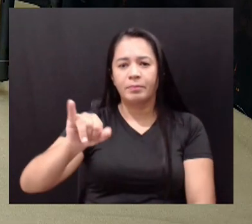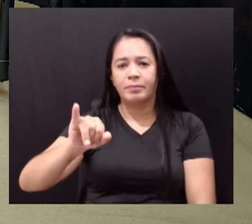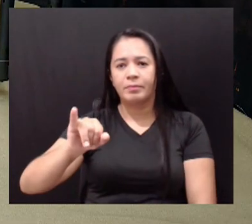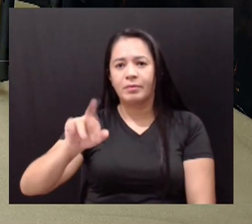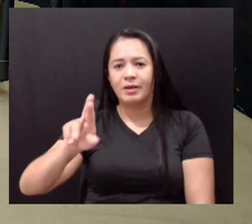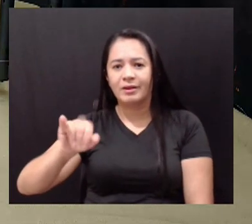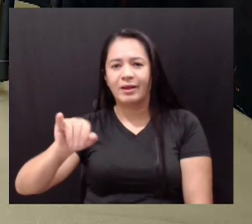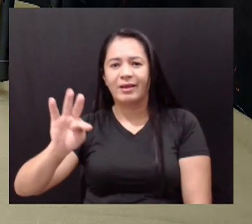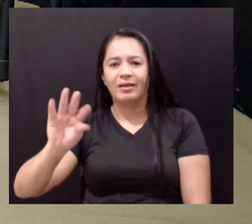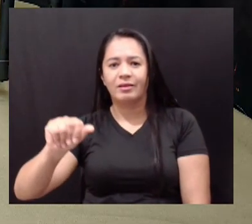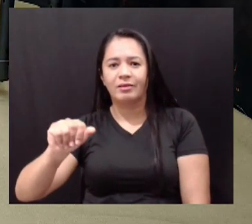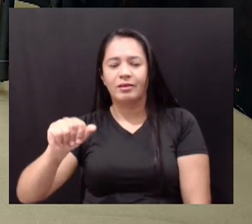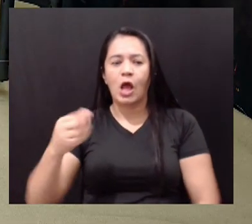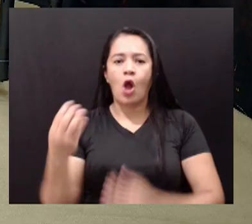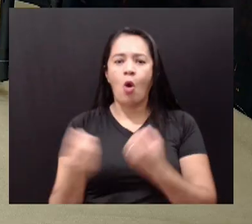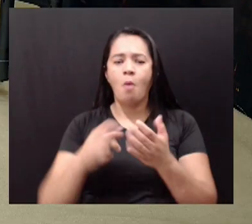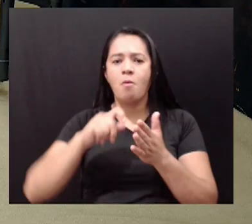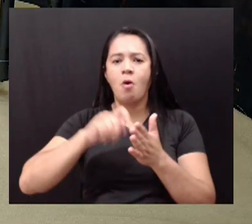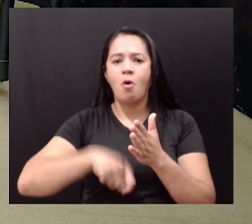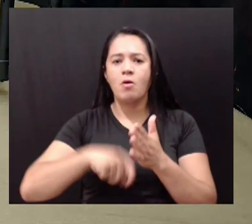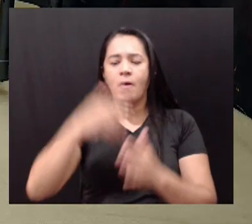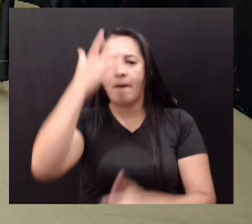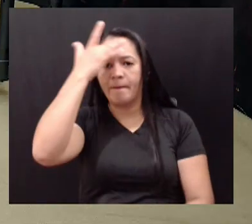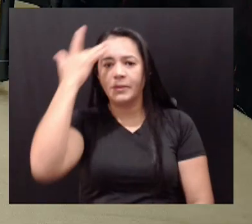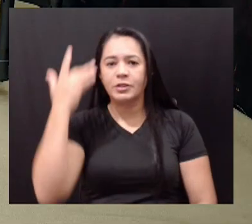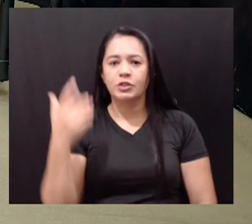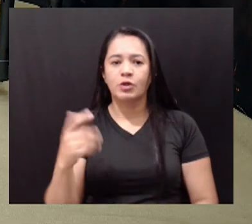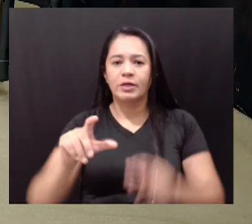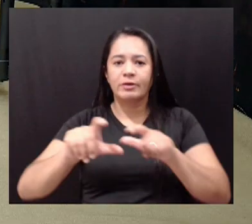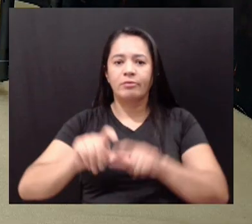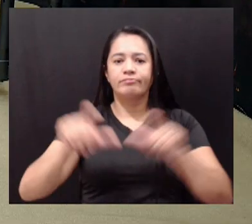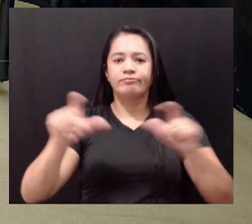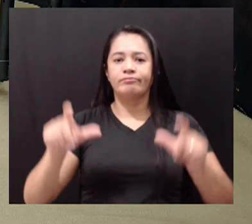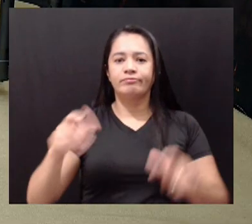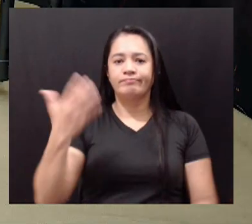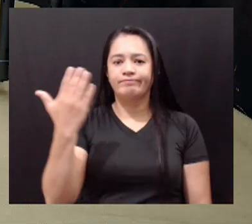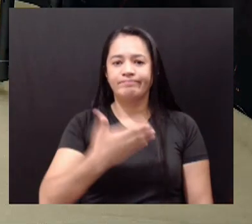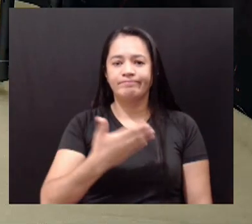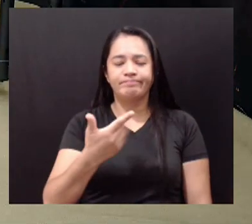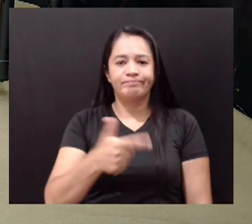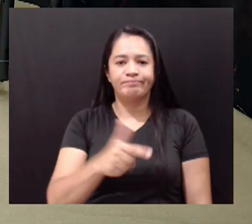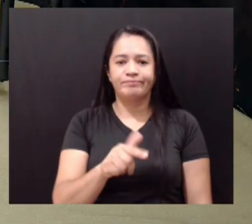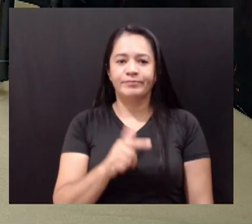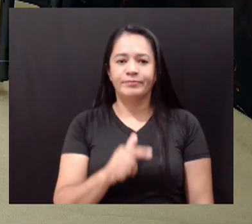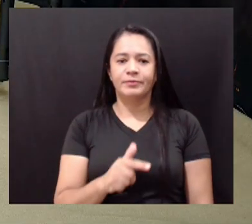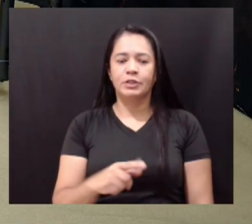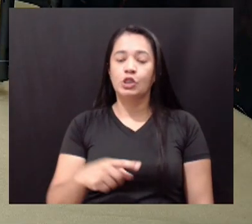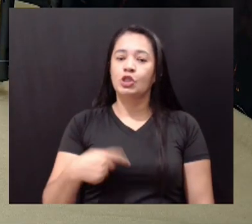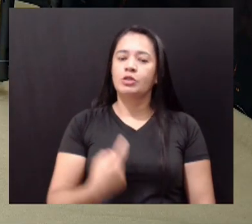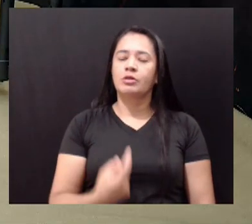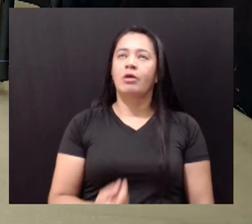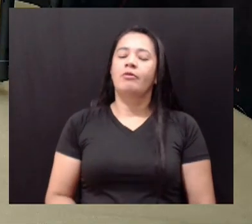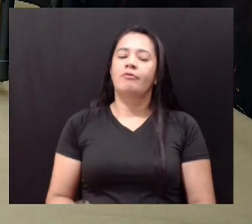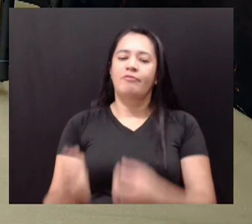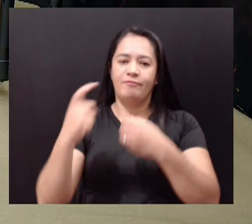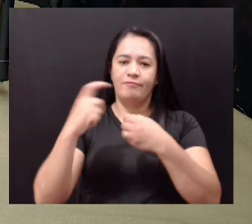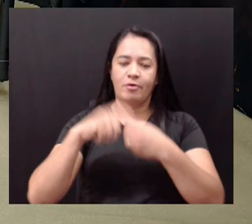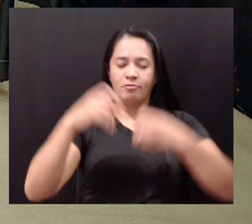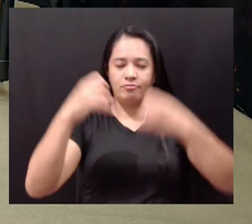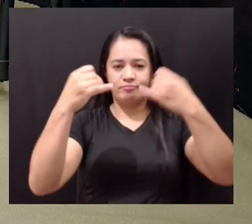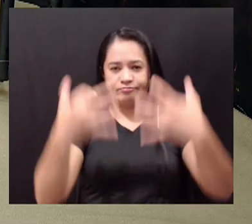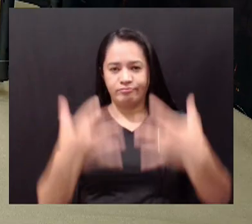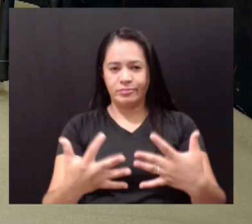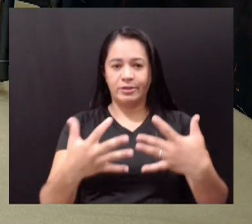como contratar alguém que ainda não demonstra independência? E aí a gente volta lá para aquela tese de que tudo